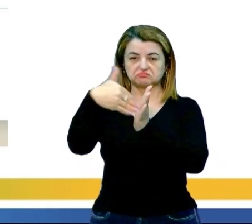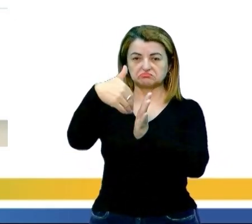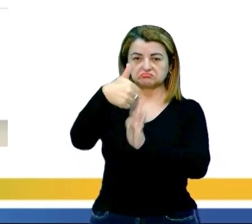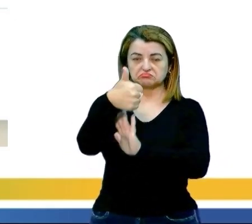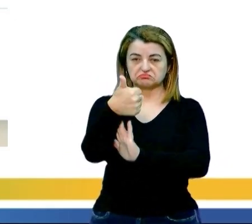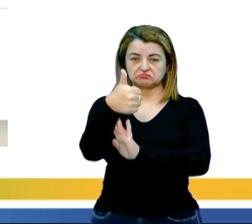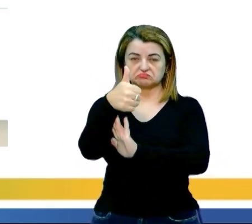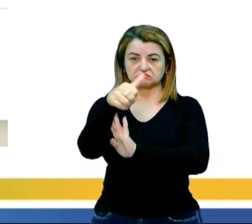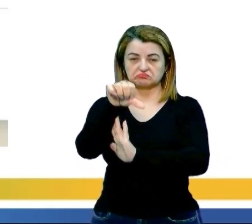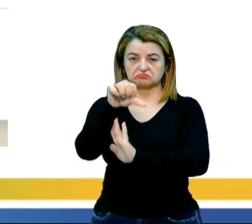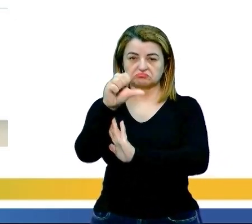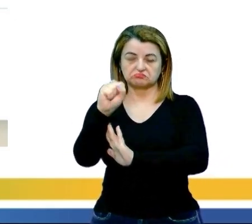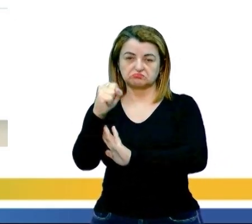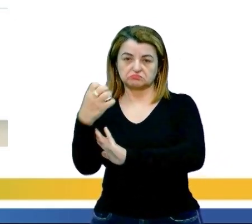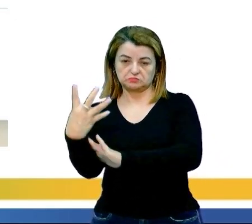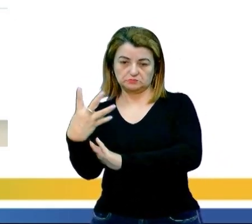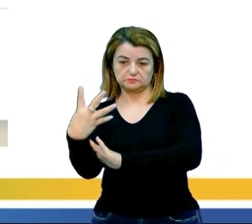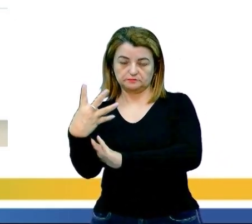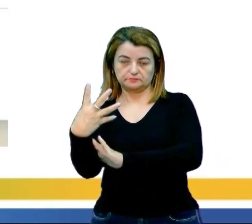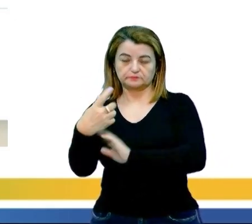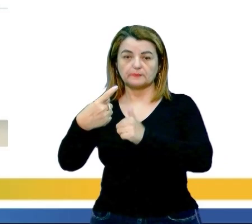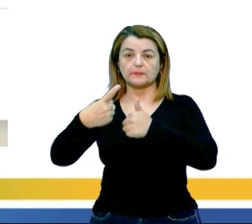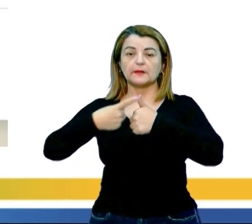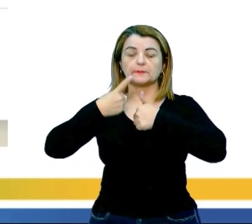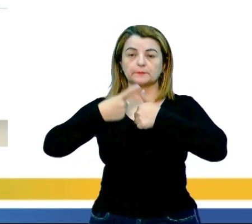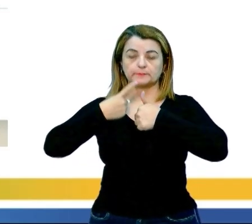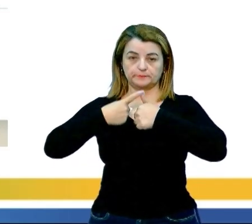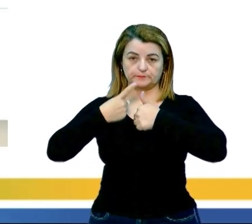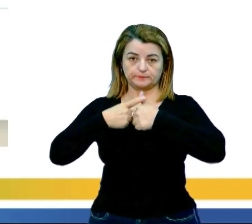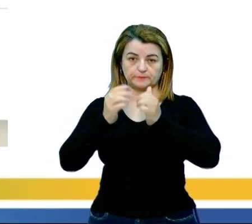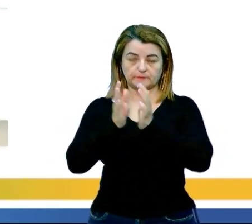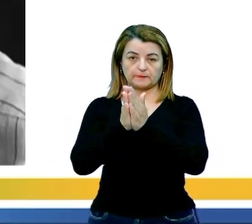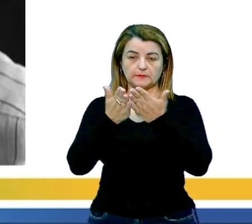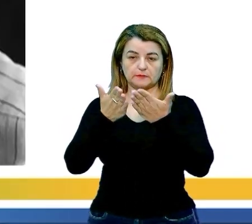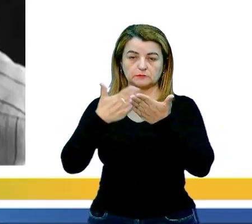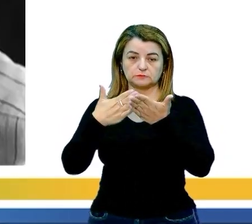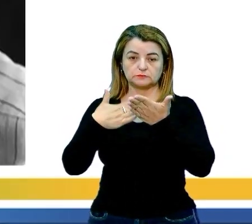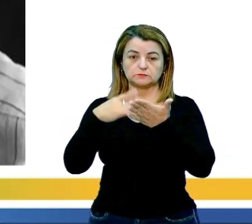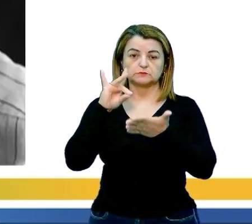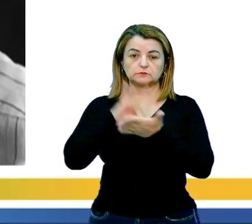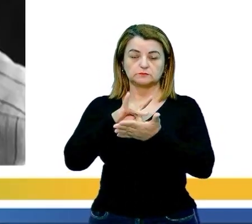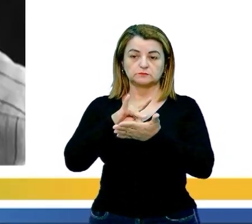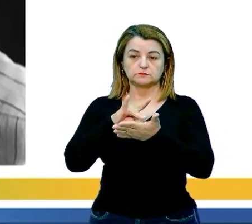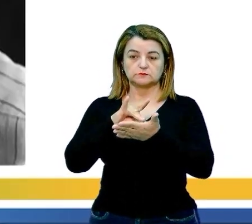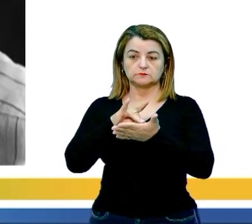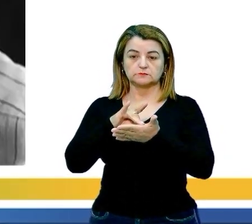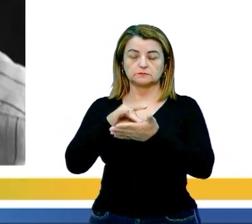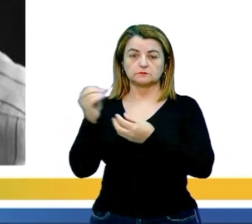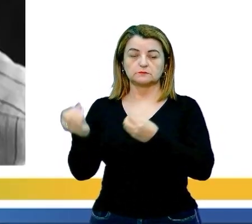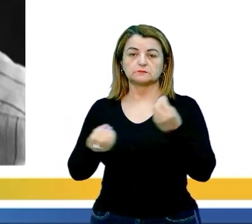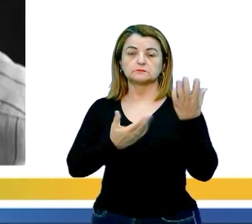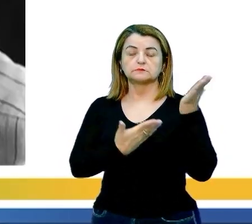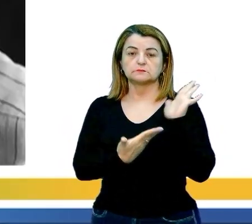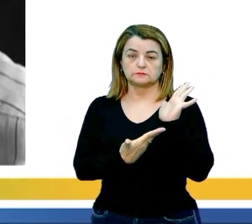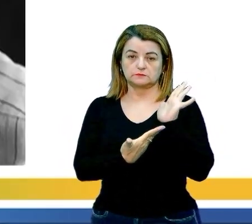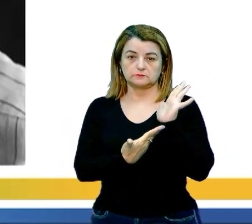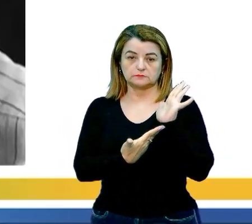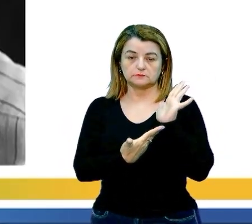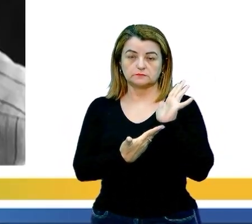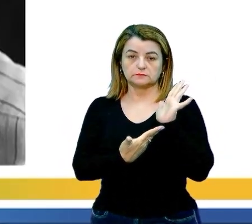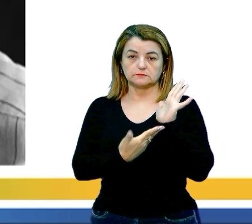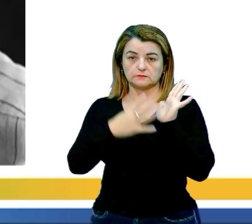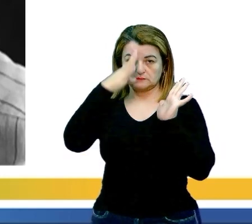1984, e a sua primeira obra, na verdade, ela vai ser escrita,